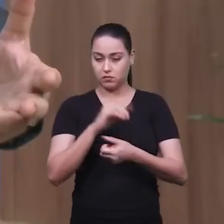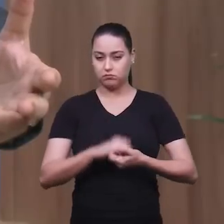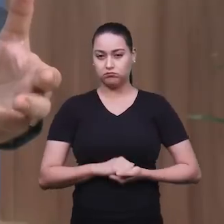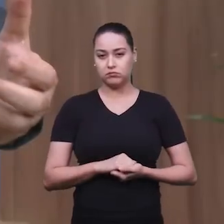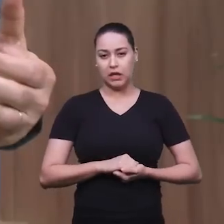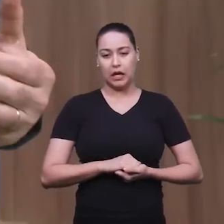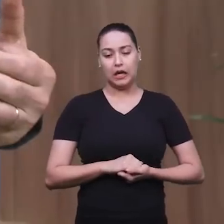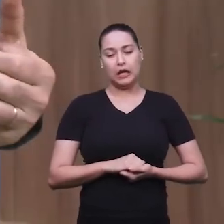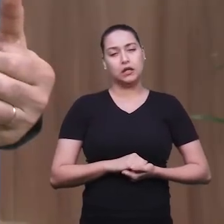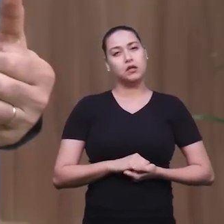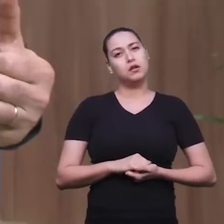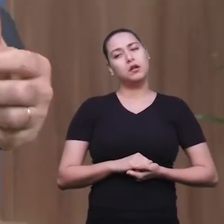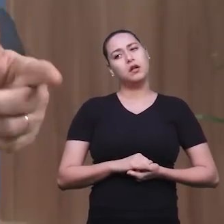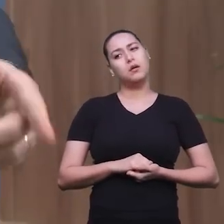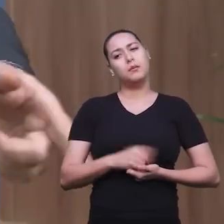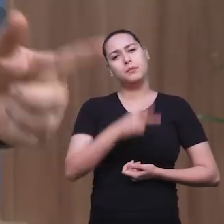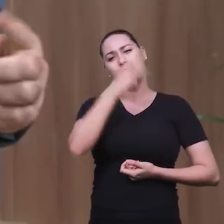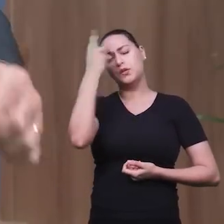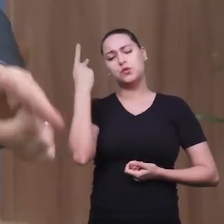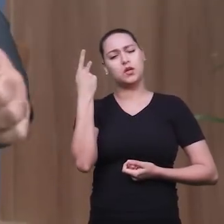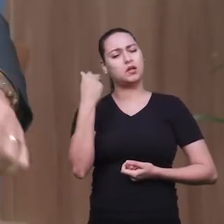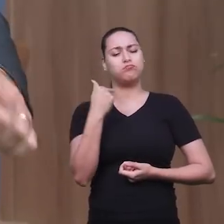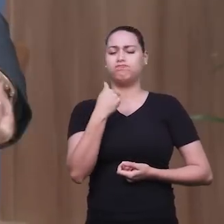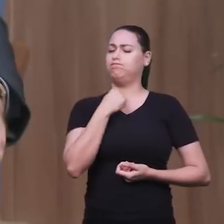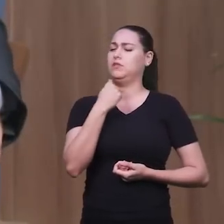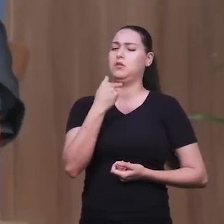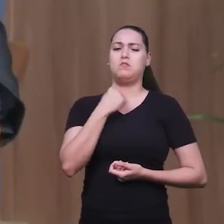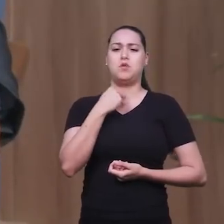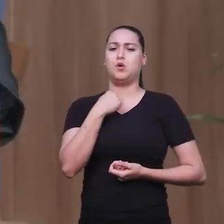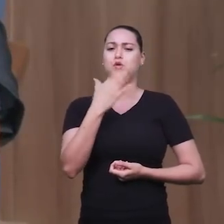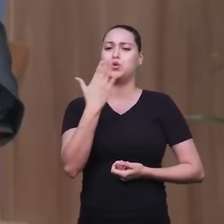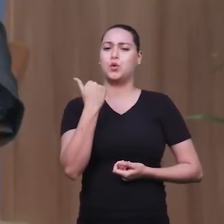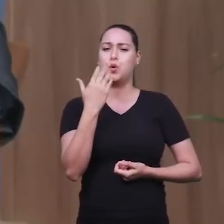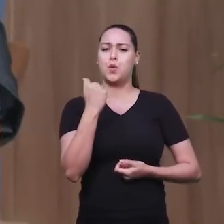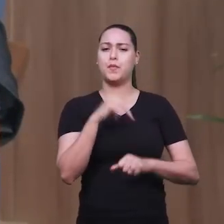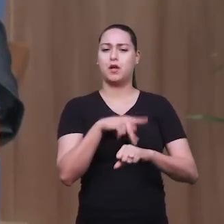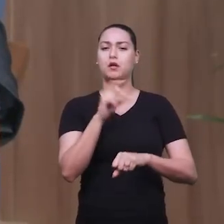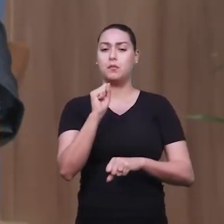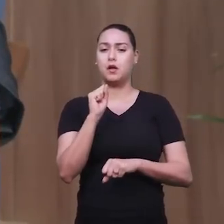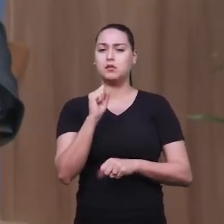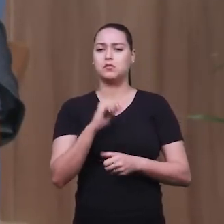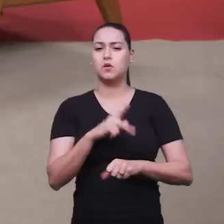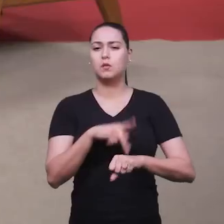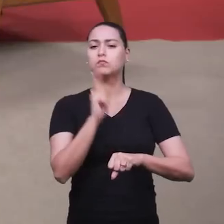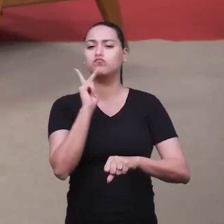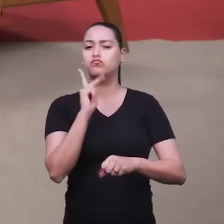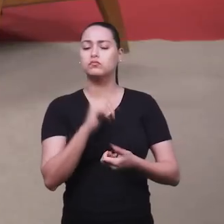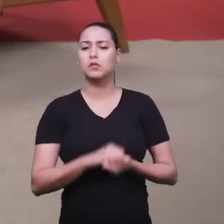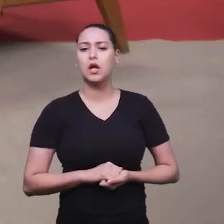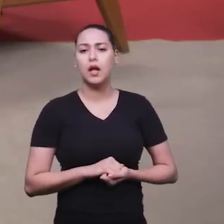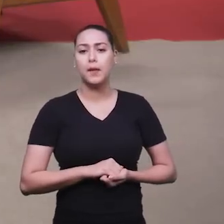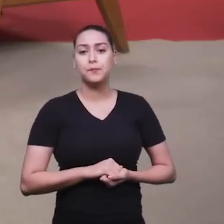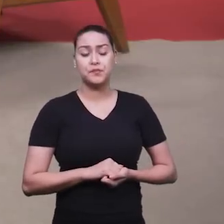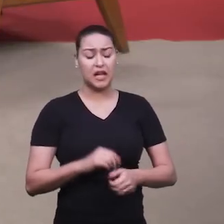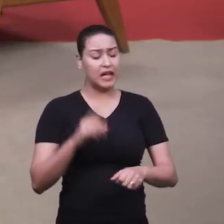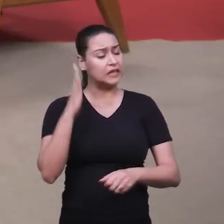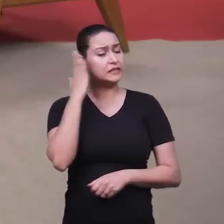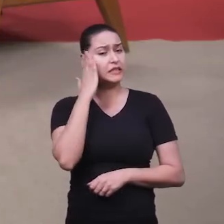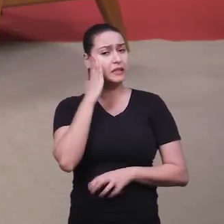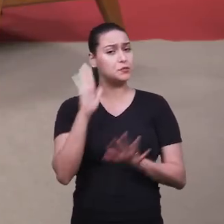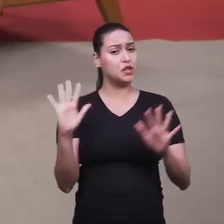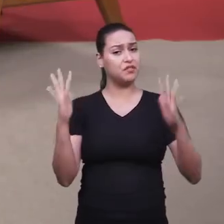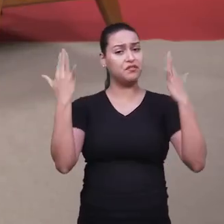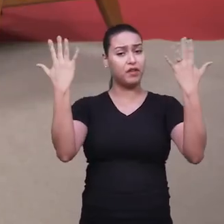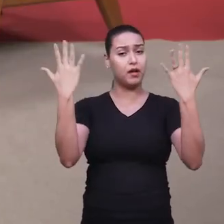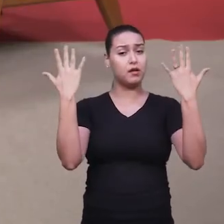da Páscoa acerca de quem não poderia participar da Páscoa. Tá? Então, entendemos a Páscoa